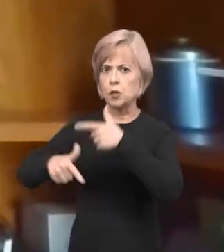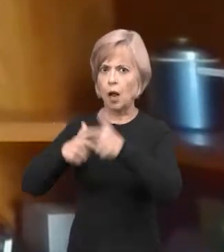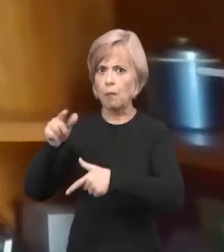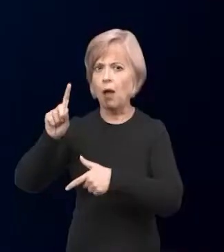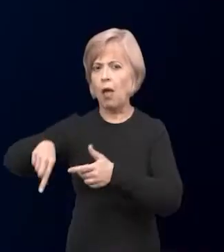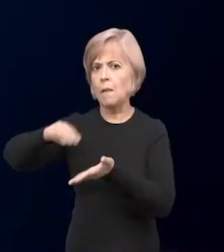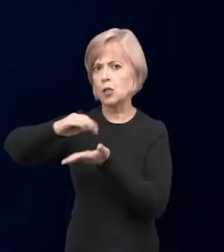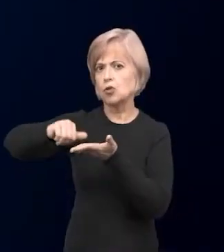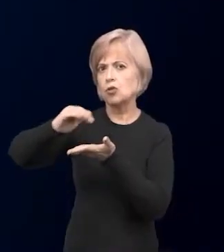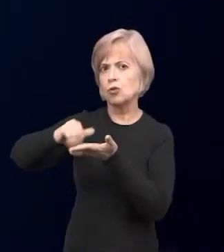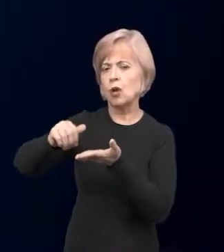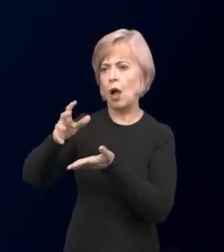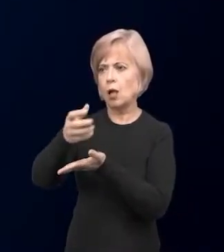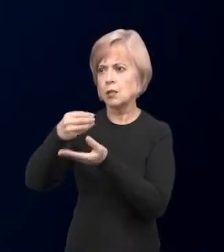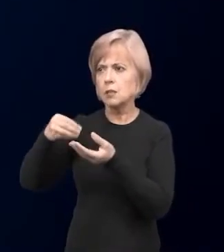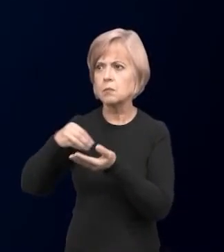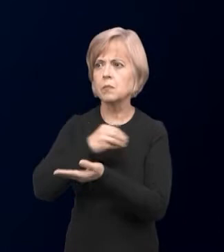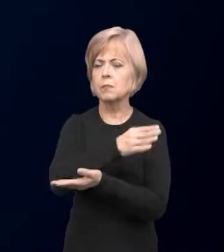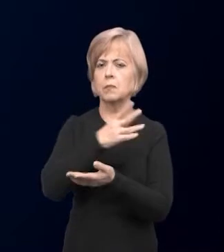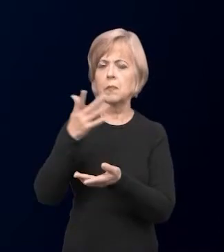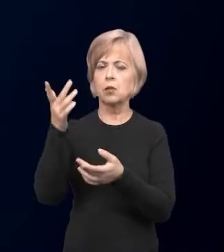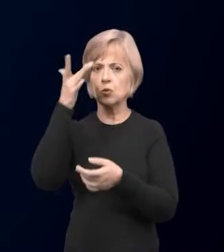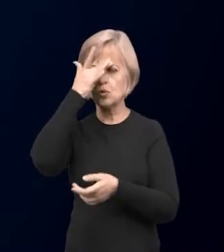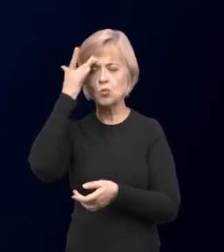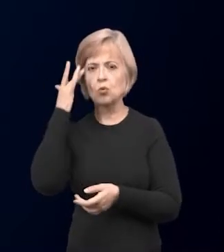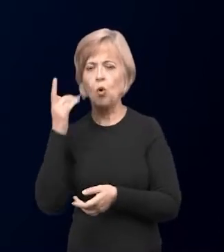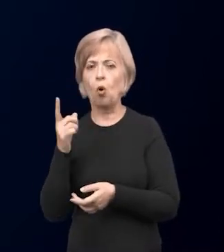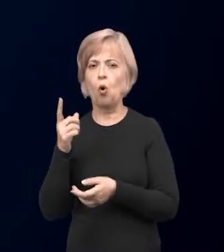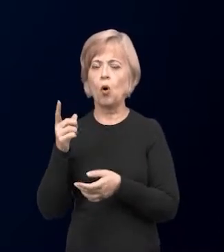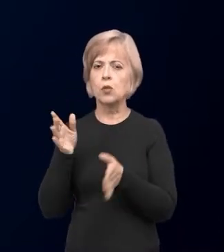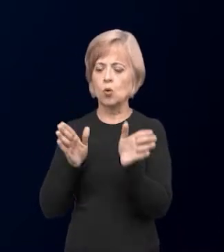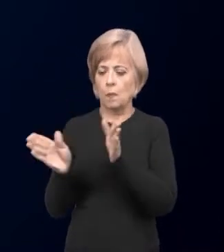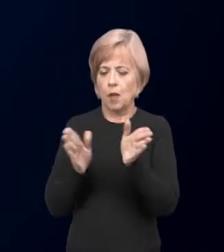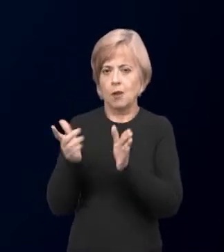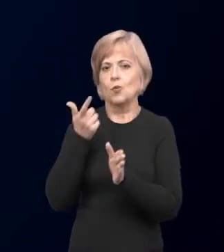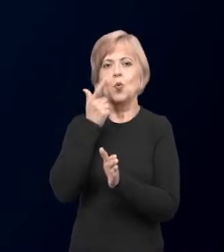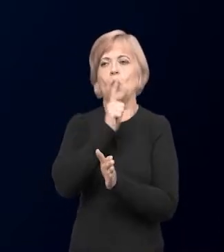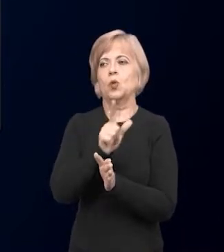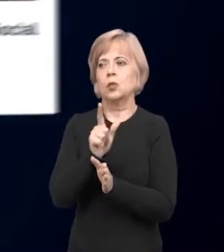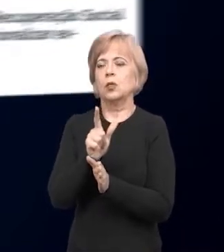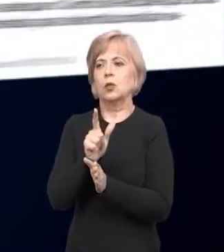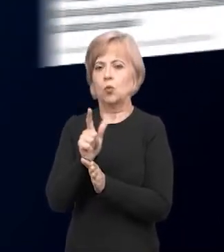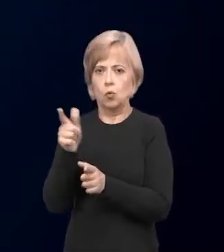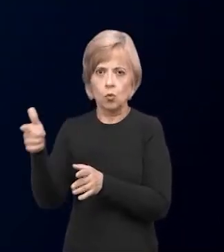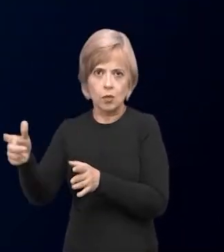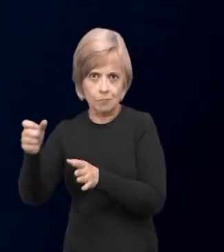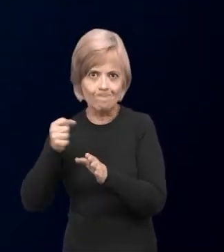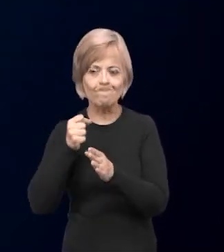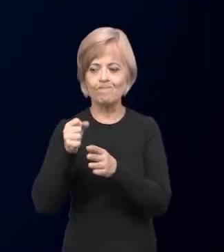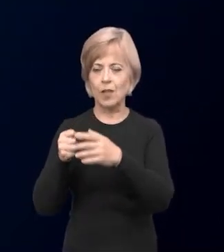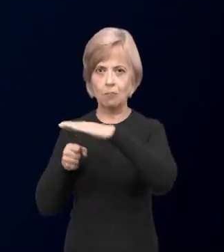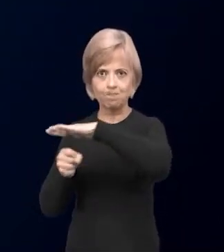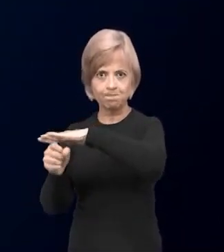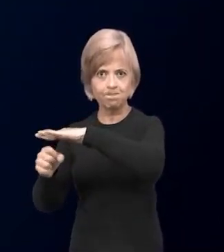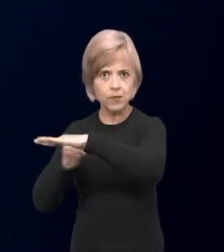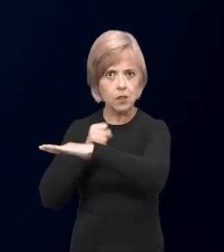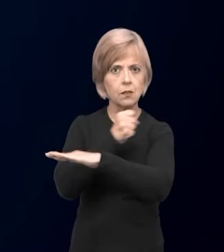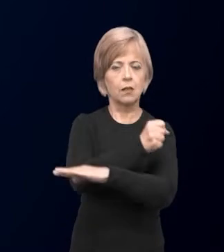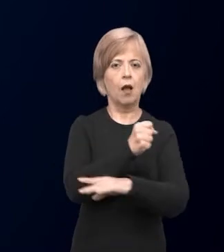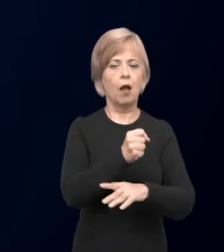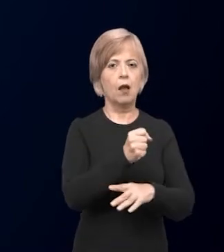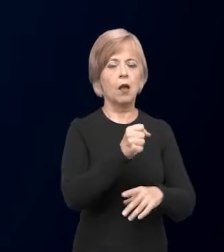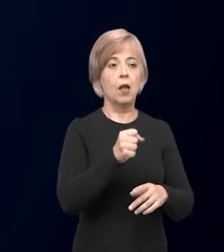justamente para conseguir retirar essas pessoas. Ao final de um determinado período, conseguimos a retirada dessas pessoas e